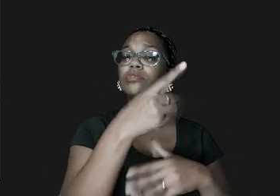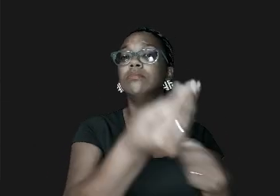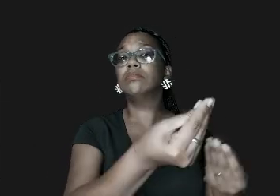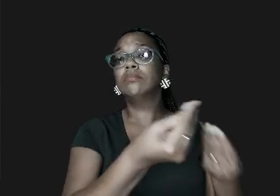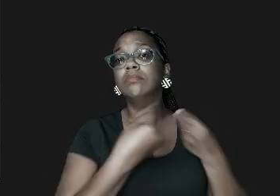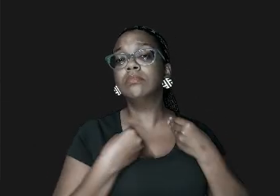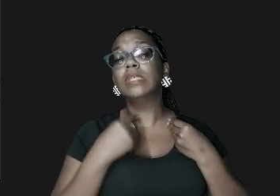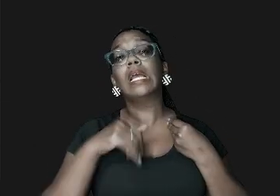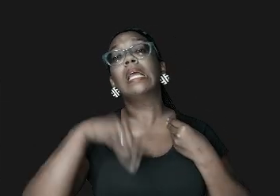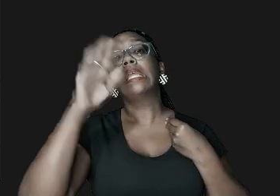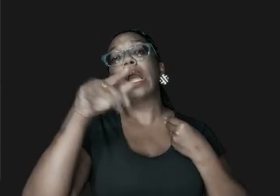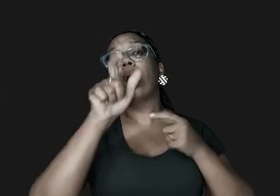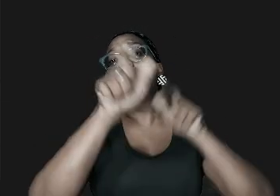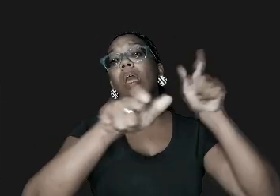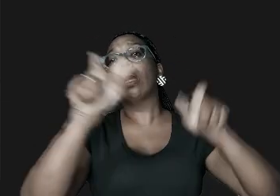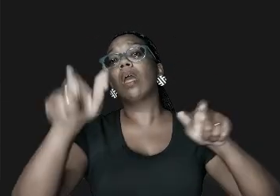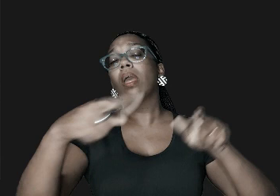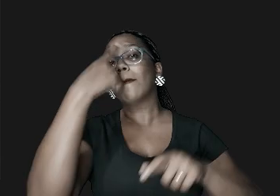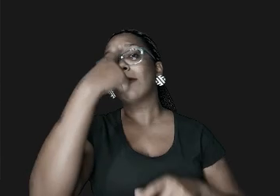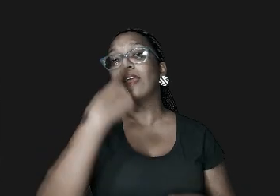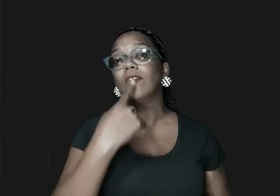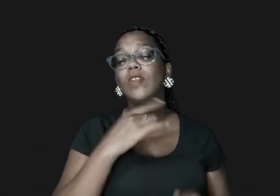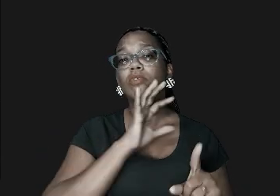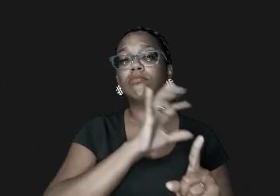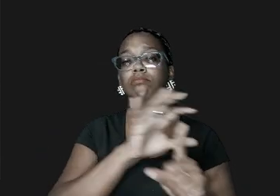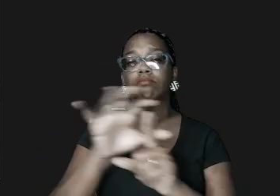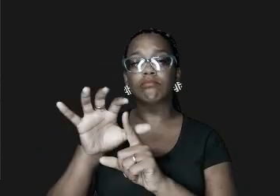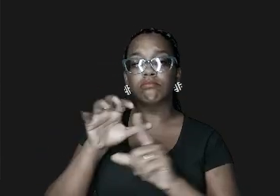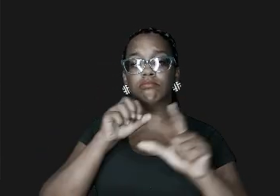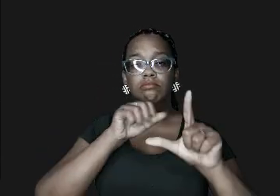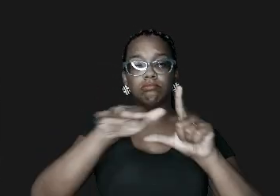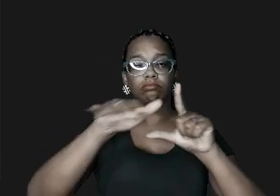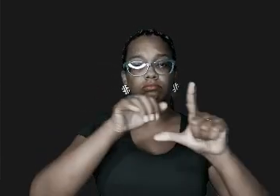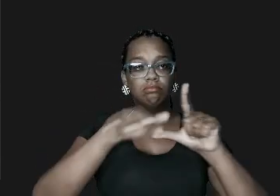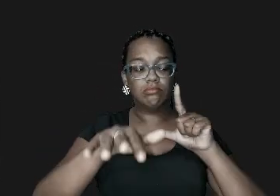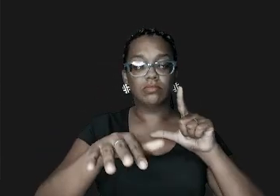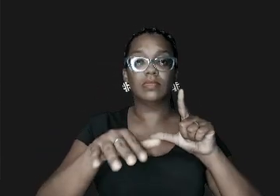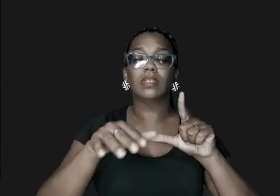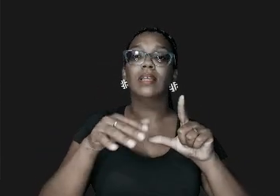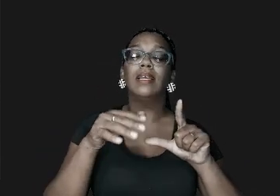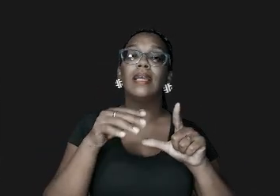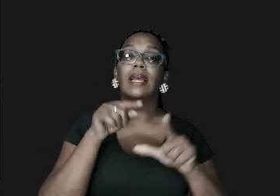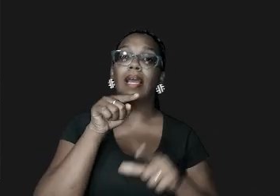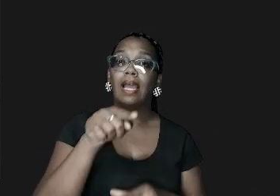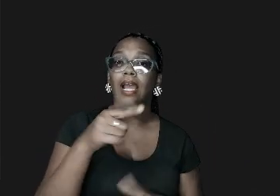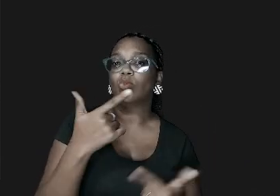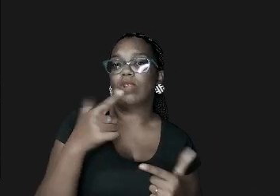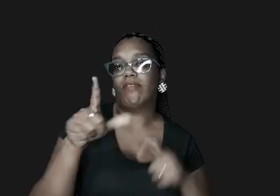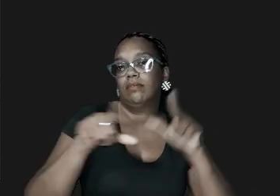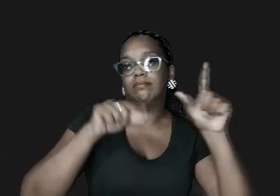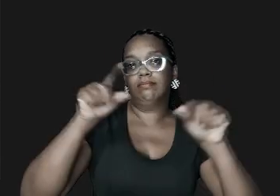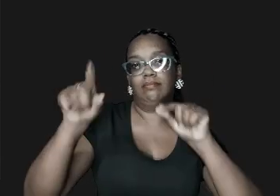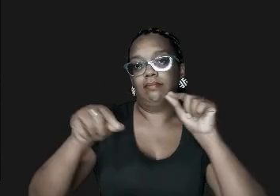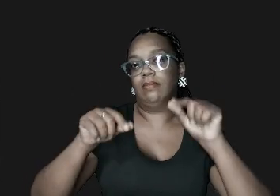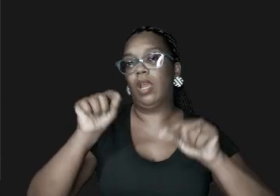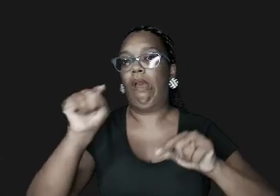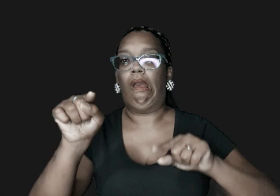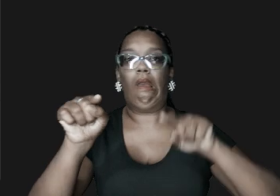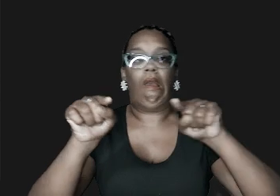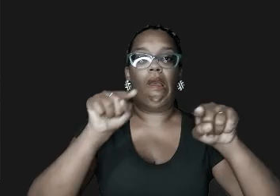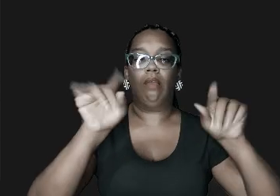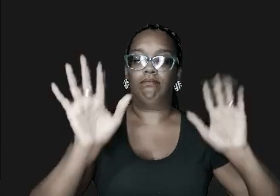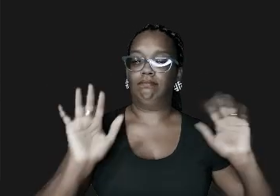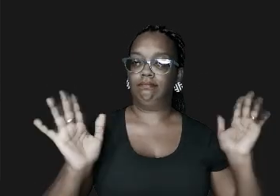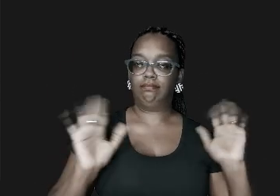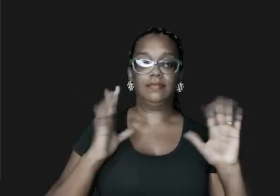sociais pedindo para elas identificarem determinados perfis de influenciadores perfis influenciadores não teve